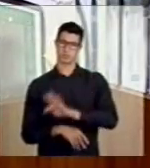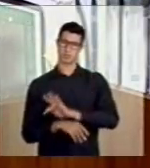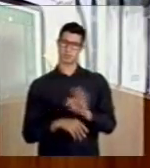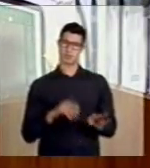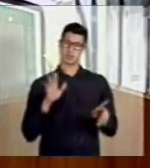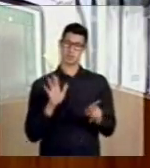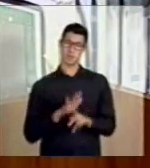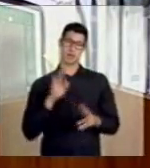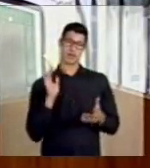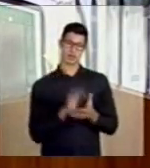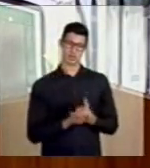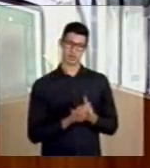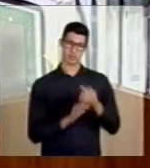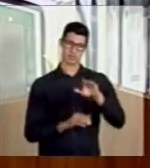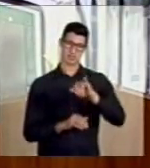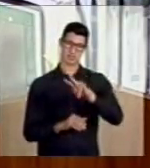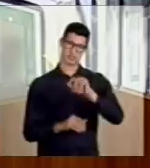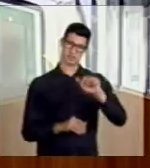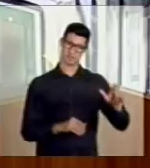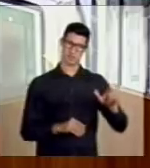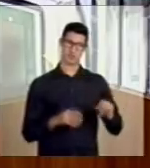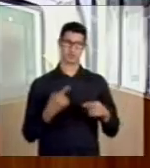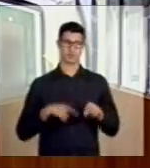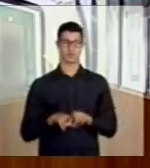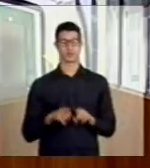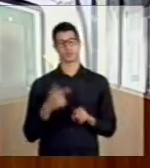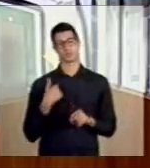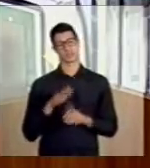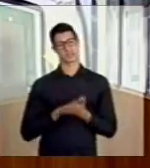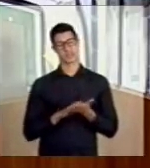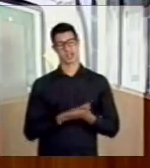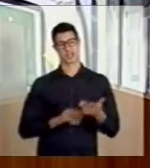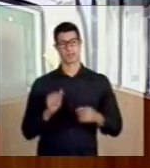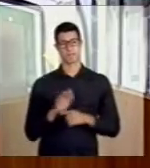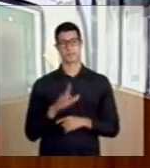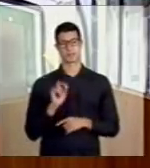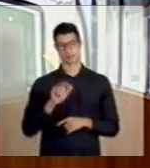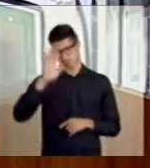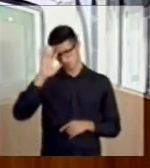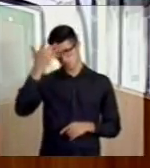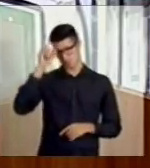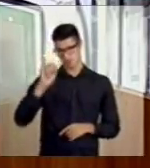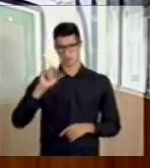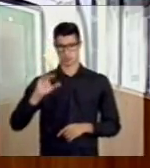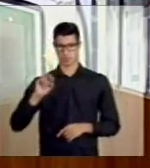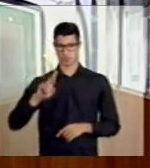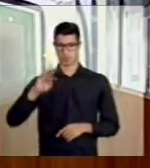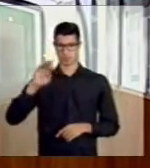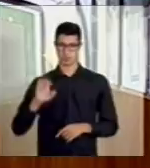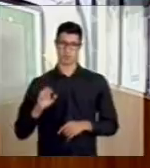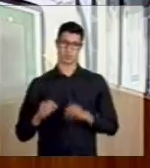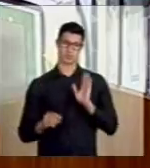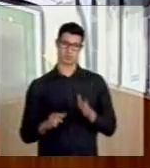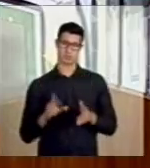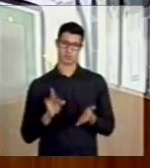próprio casamento civil. Então, nada impede que, a partir de uma decisão que essa Corte